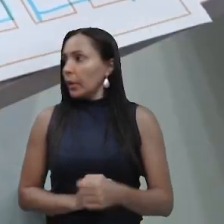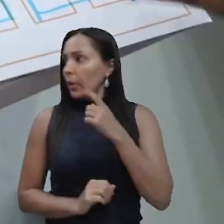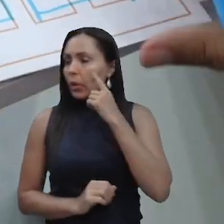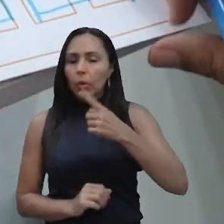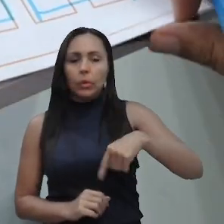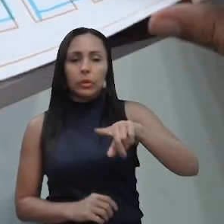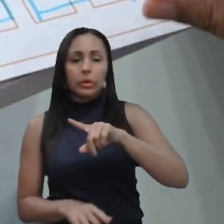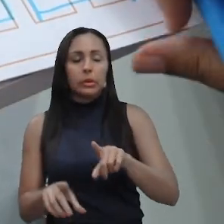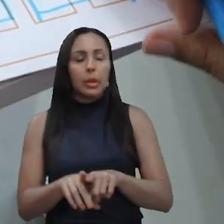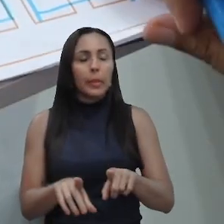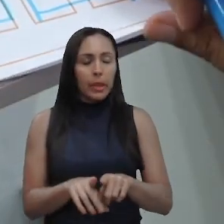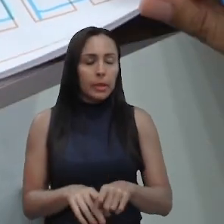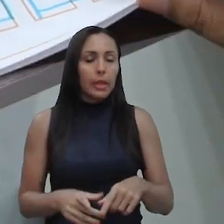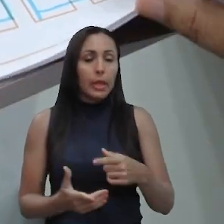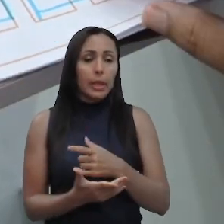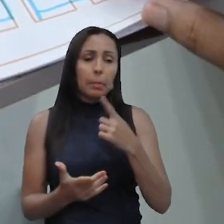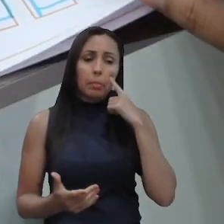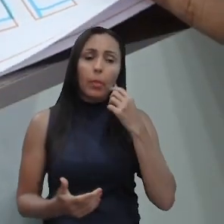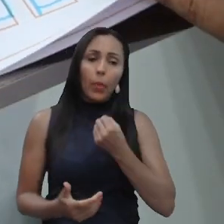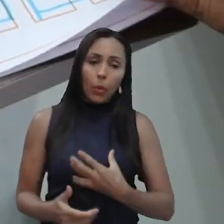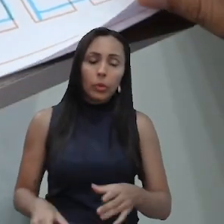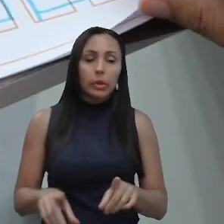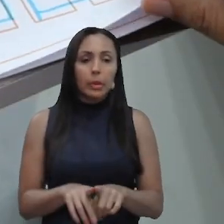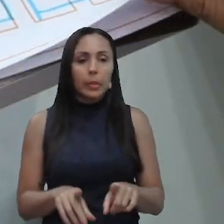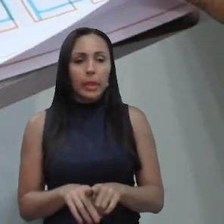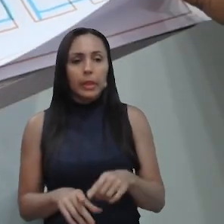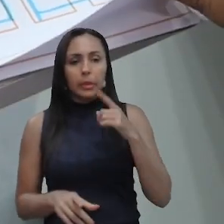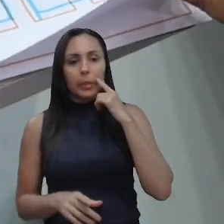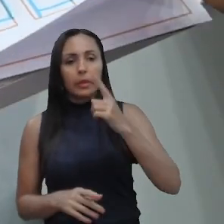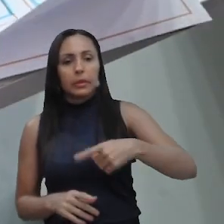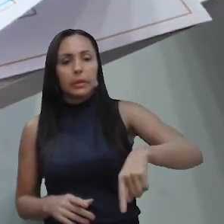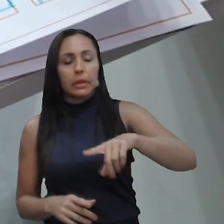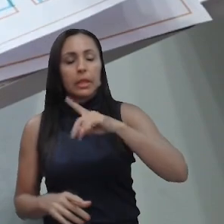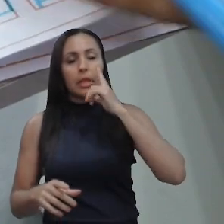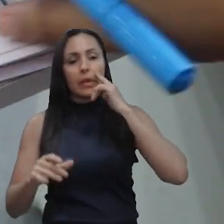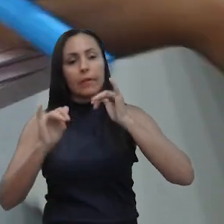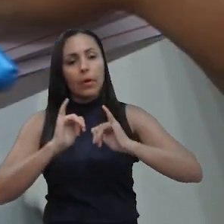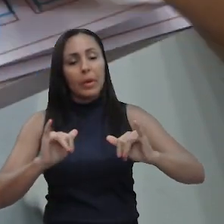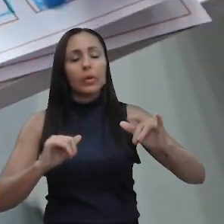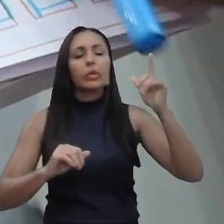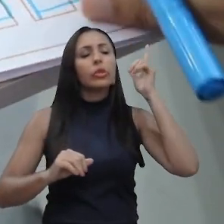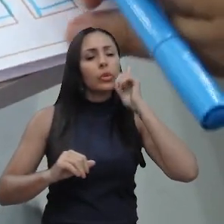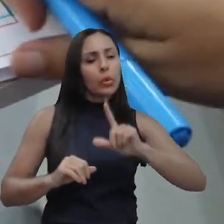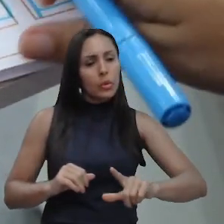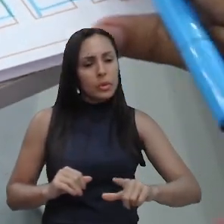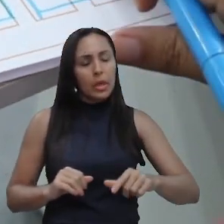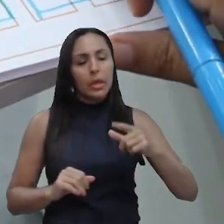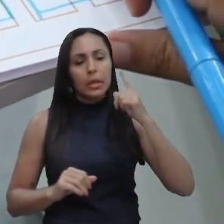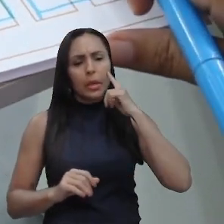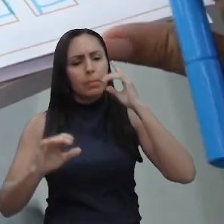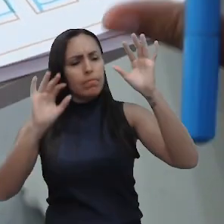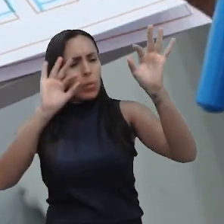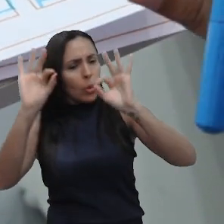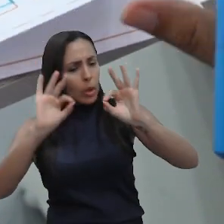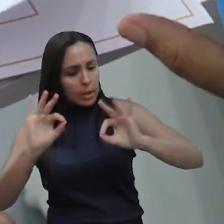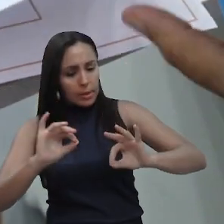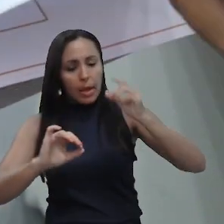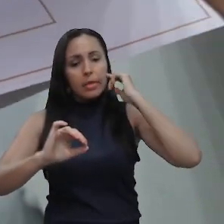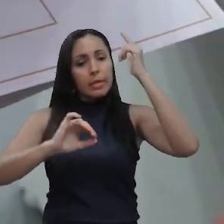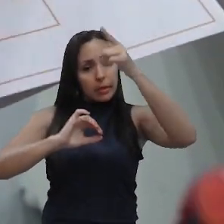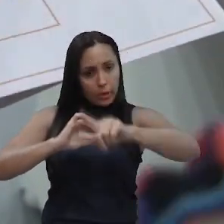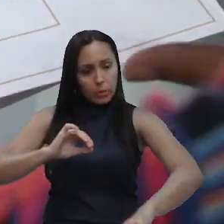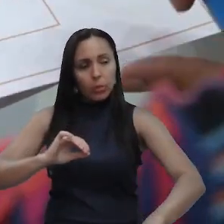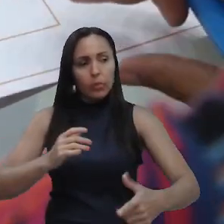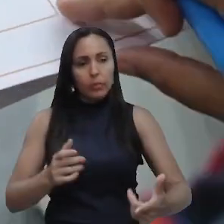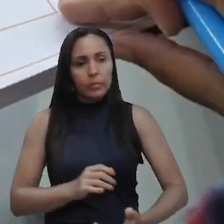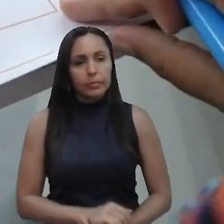é muito, muito bom também para quando a gente tem bastante informação, porque a gente consegue reorganizar ele de maneira bem